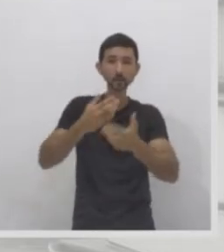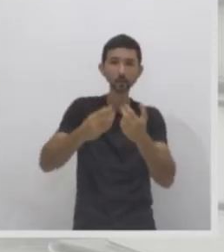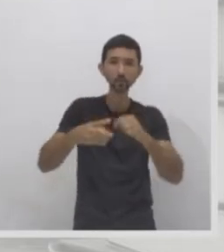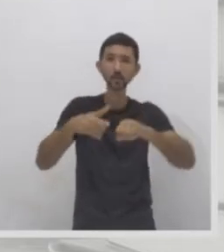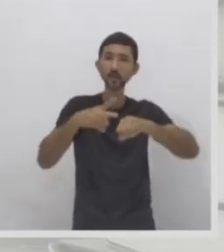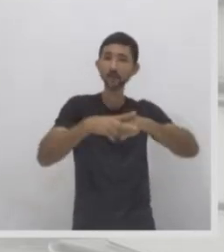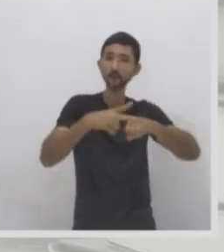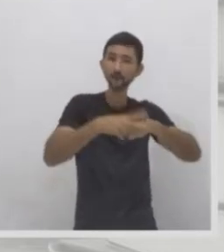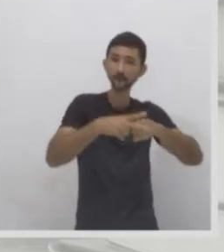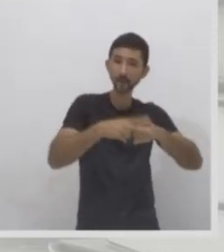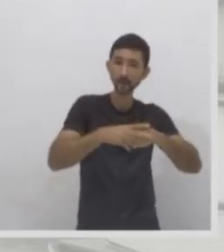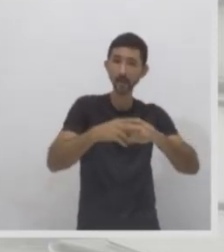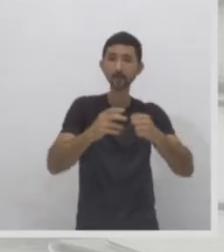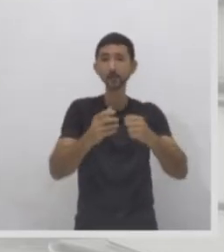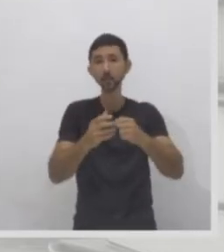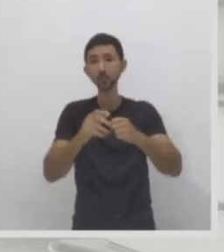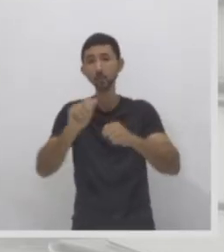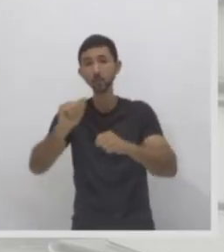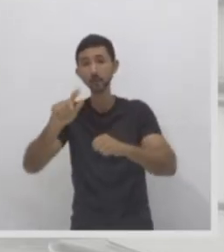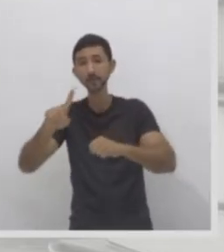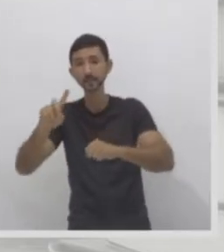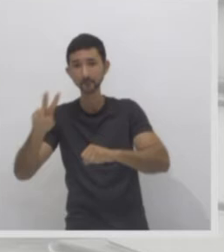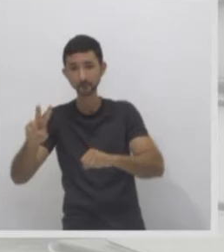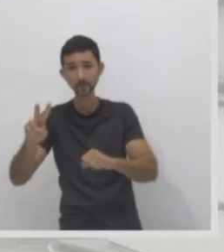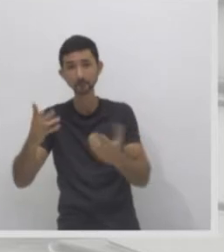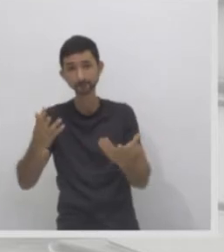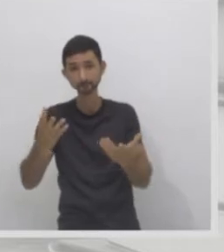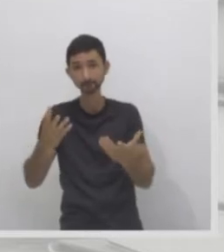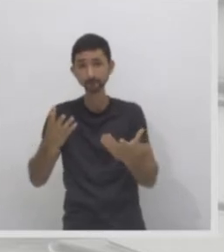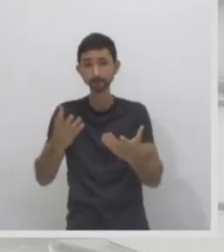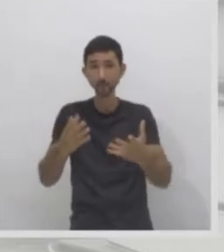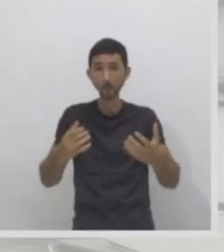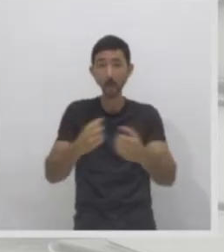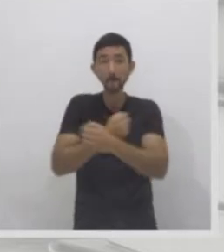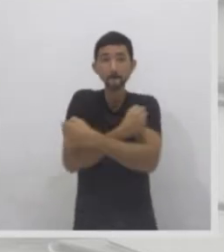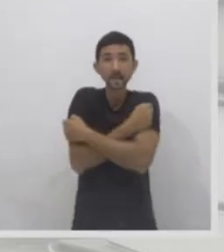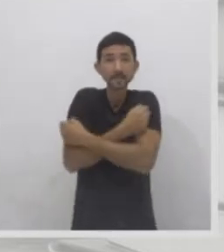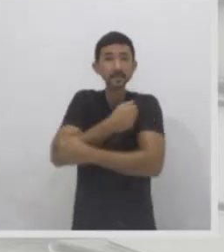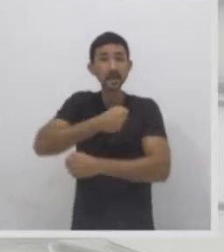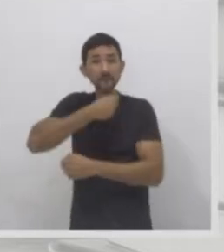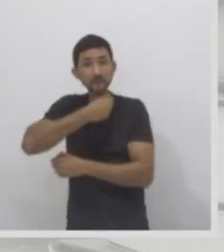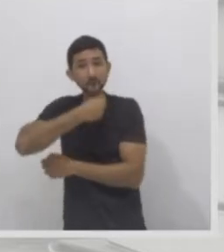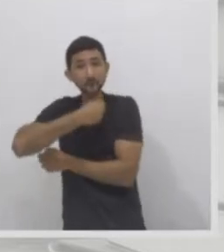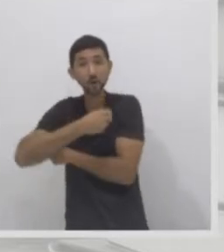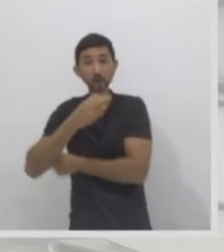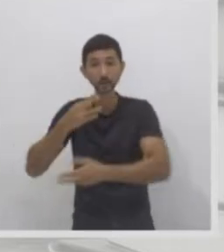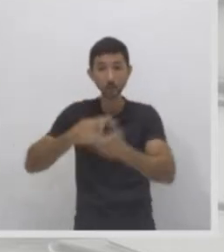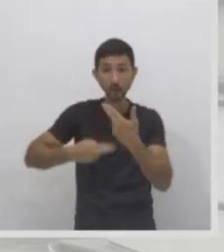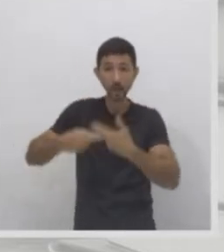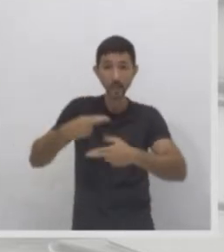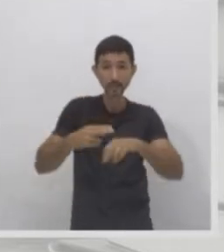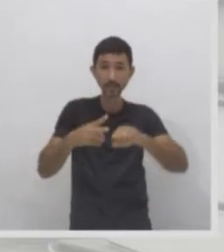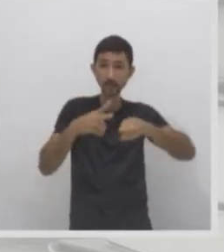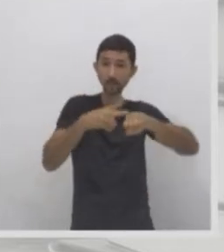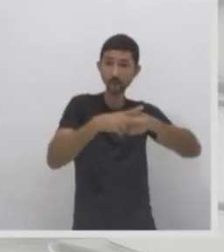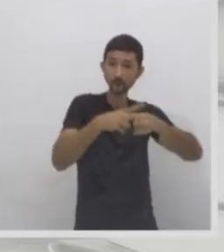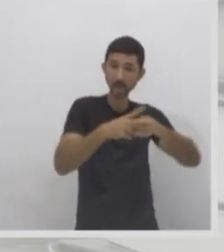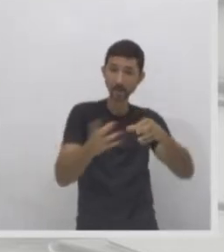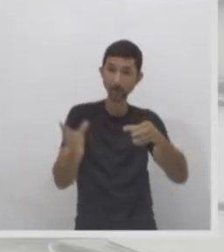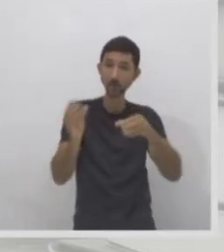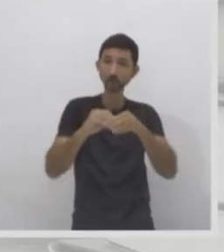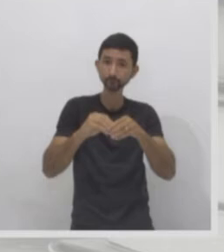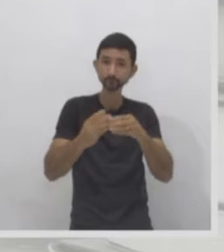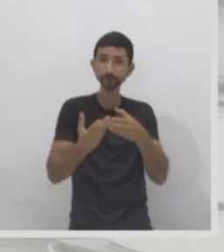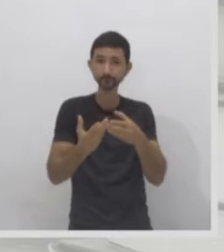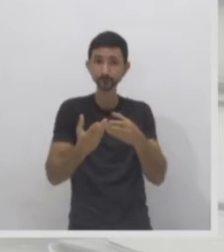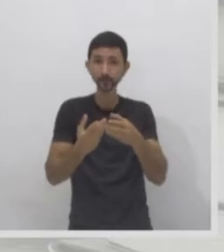verbo e um advérbio. No caso de abraçar os avós, eu falei para você que é uma relação entre o verbo e seus complementos, e